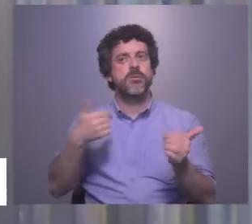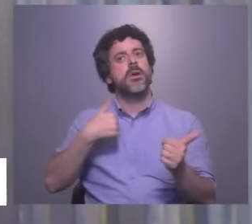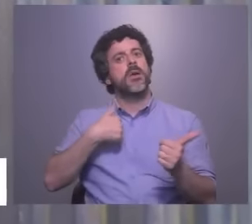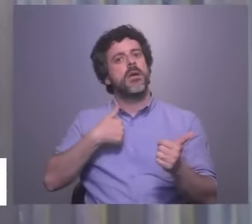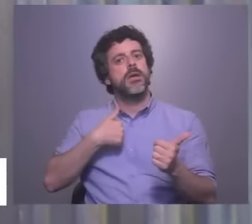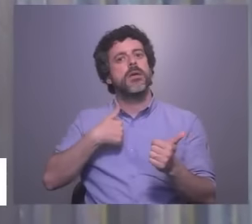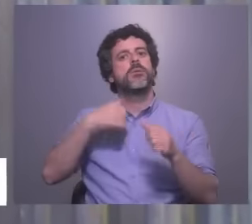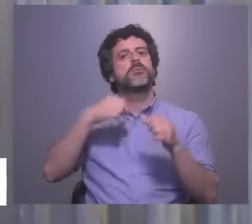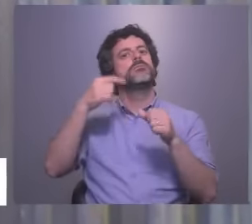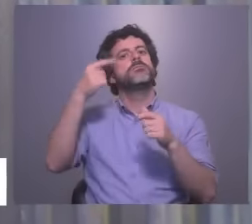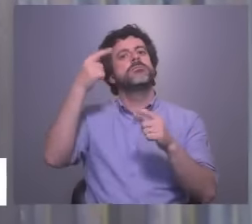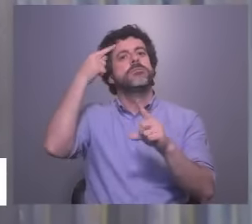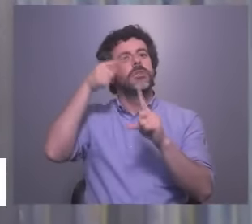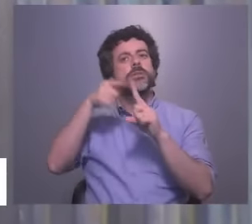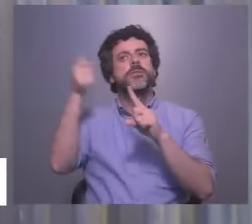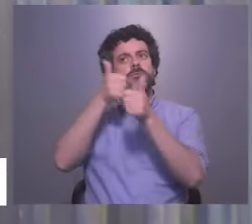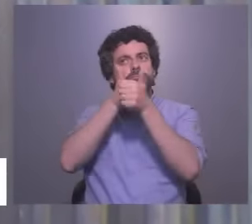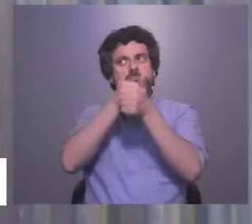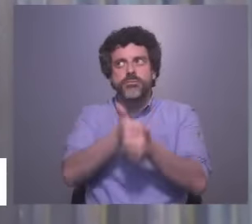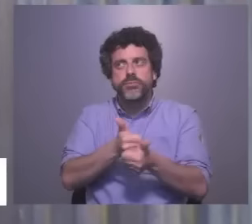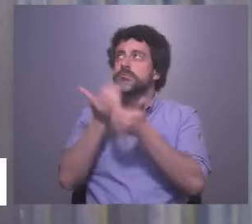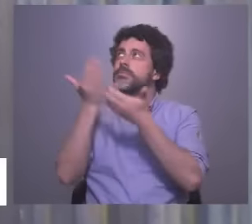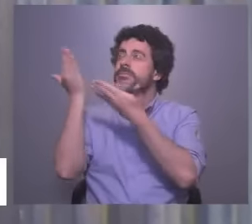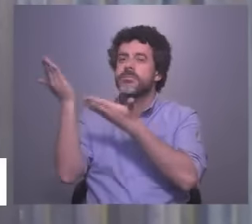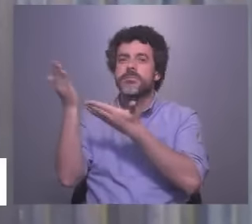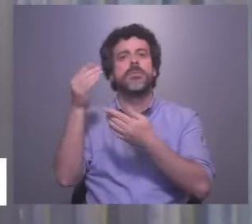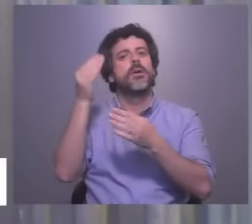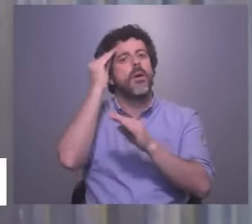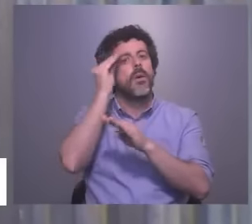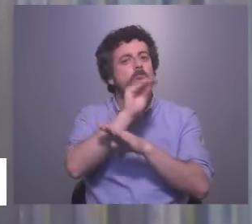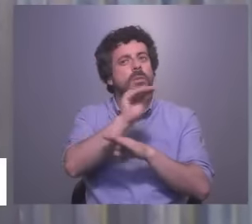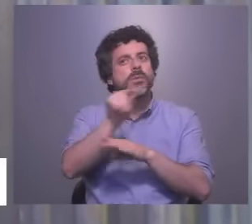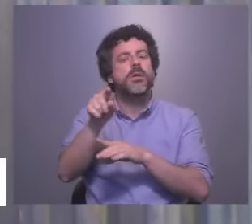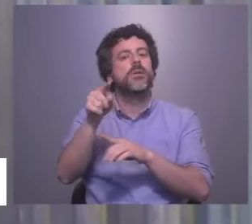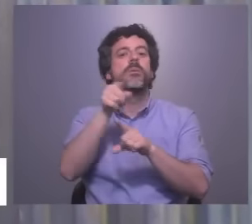Leitura da Epístola do Apóstolo São Paulo aos Efésios.